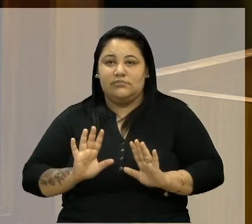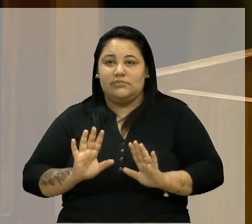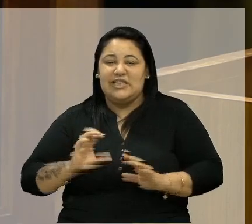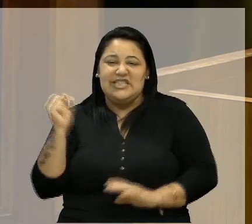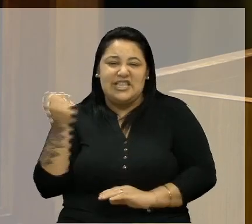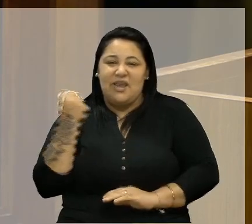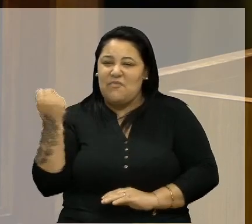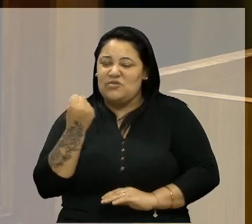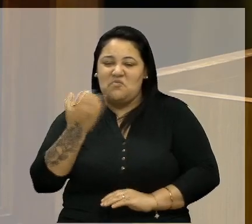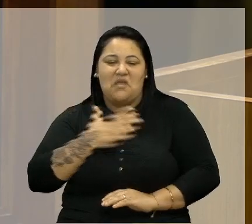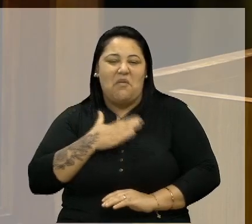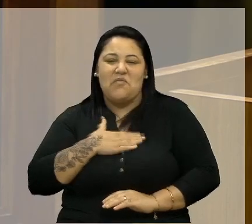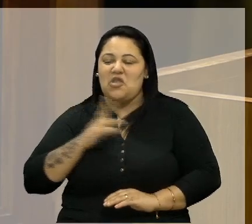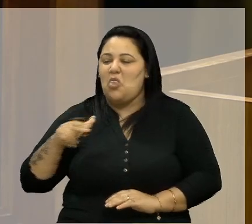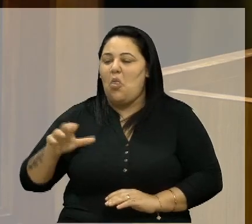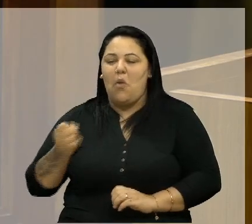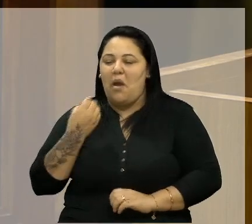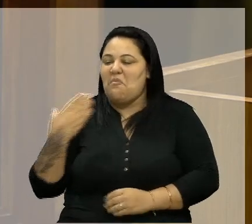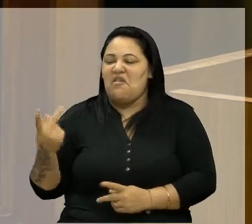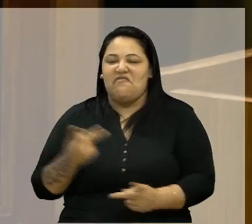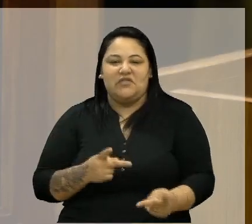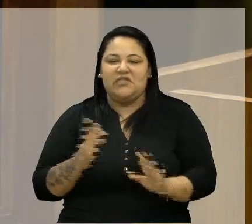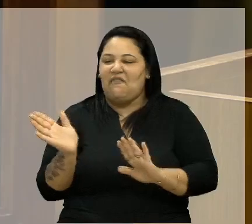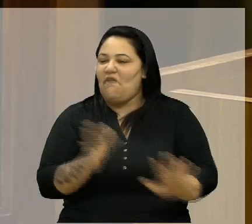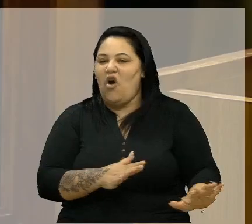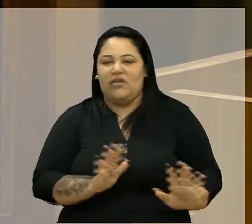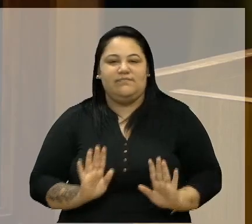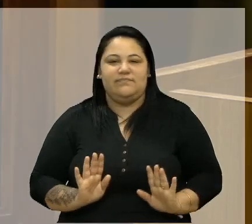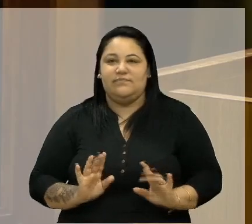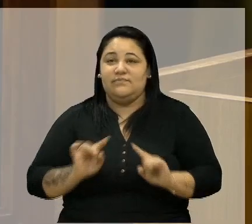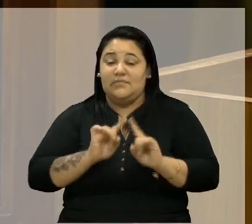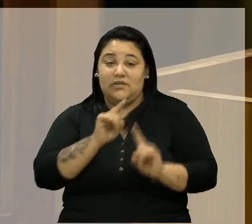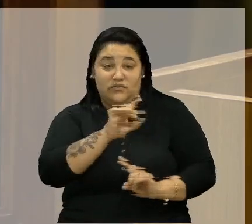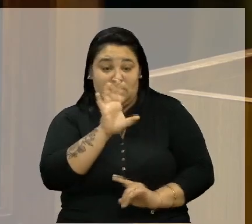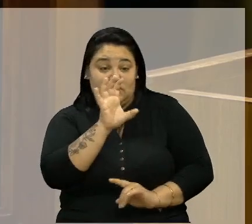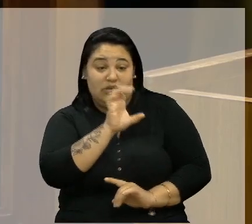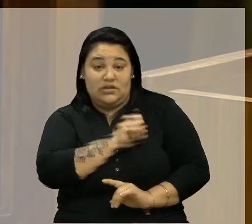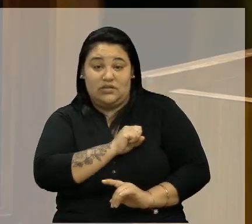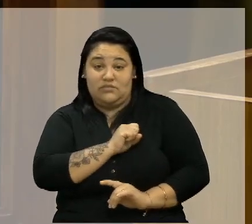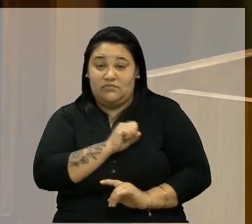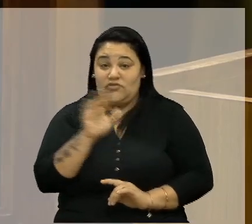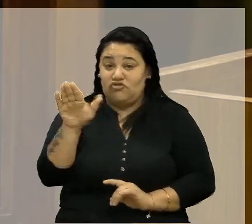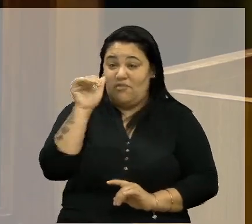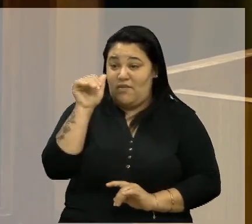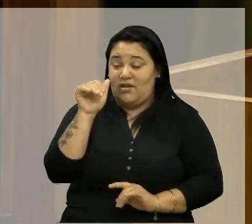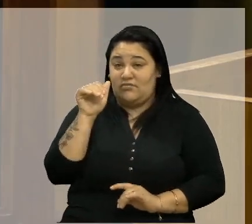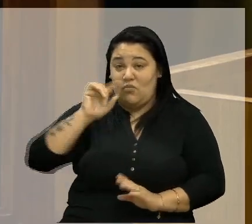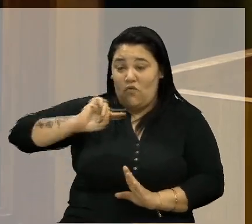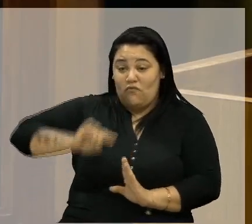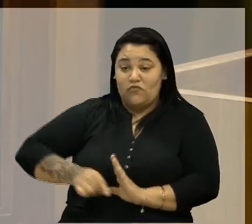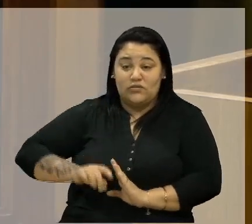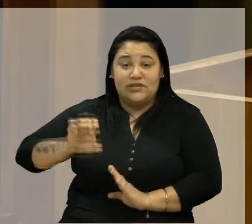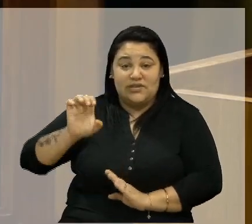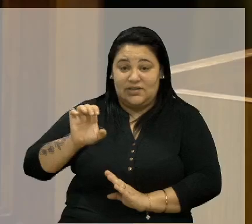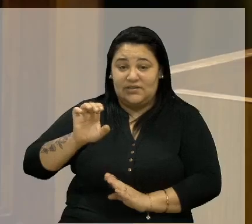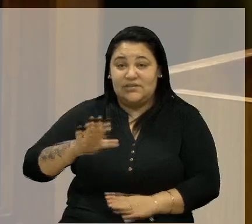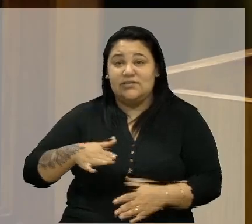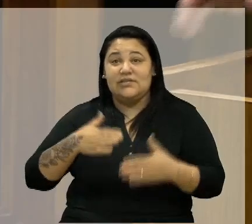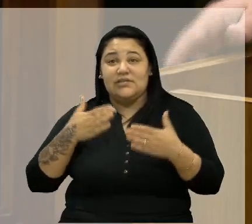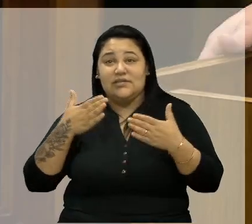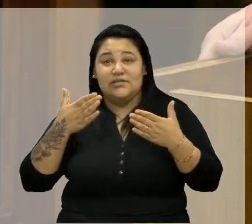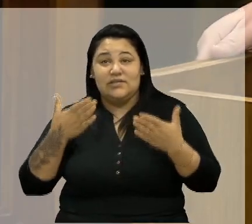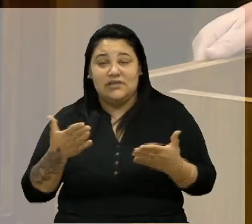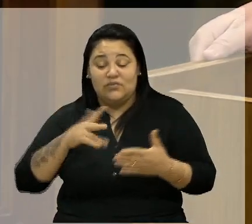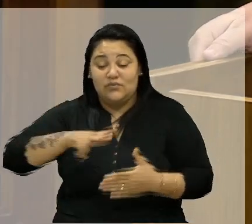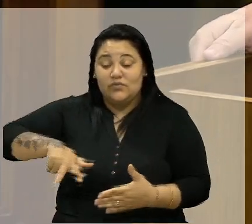para mim, nunca foi bem-vindo. Para mim, está fora. Mas se vocês adoram ser chamados de extrema esquerda, então os extrema esquerda